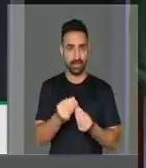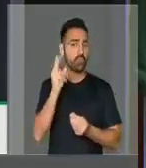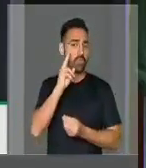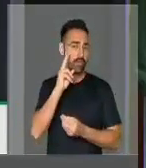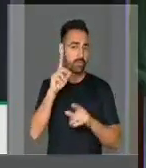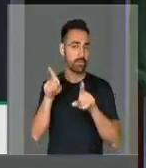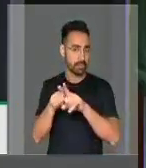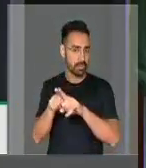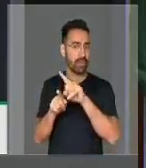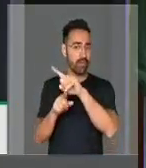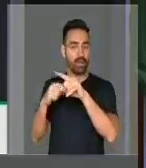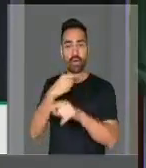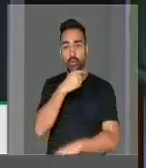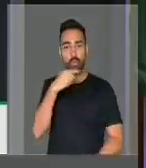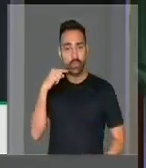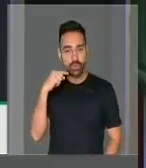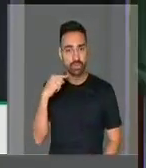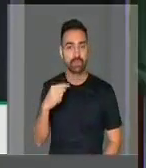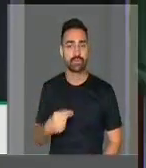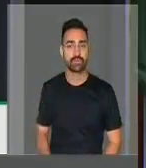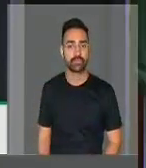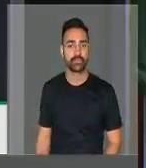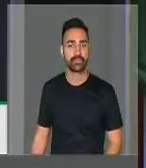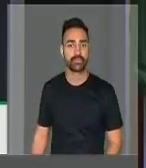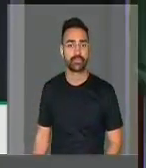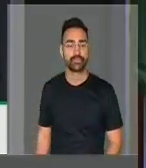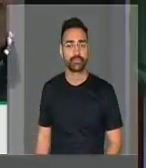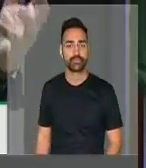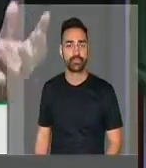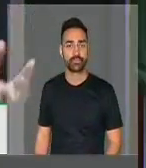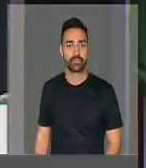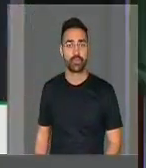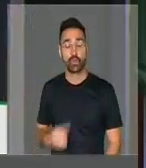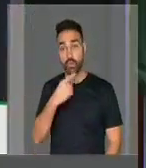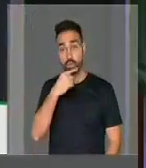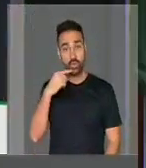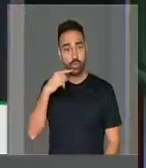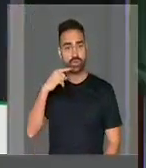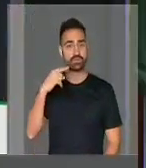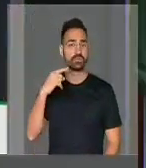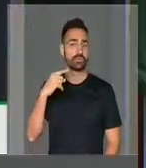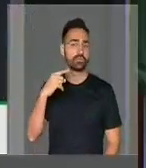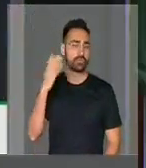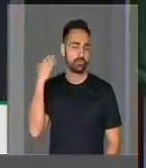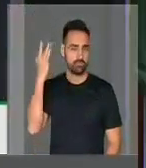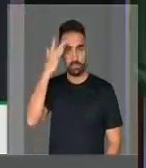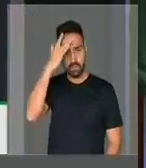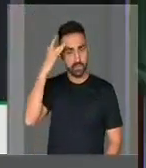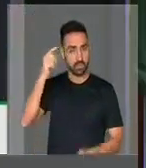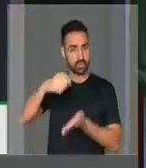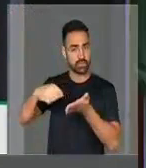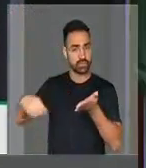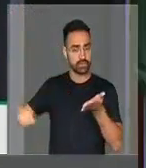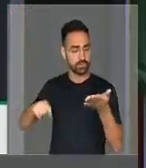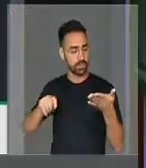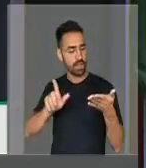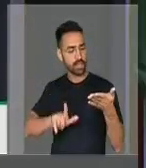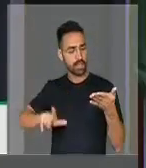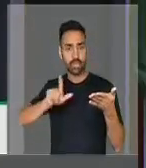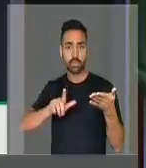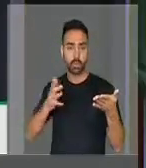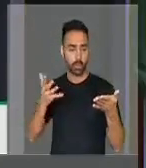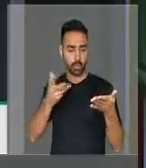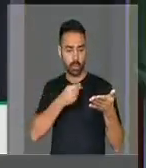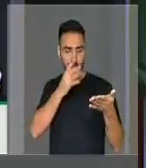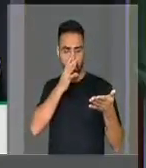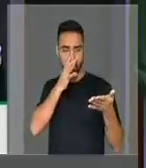Russa e a Rússia daqueles grandes escritores, de uma literatura